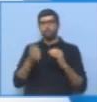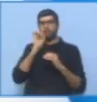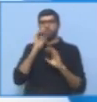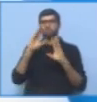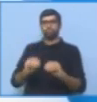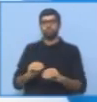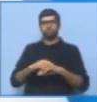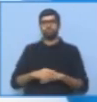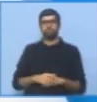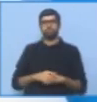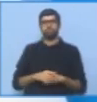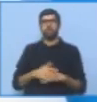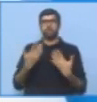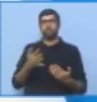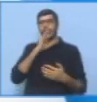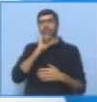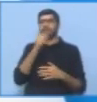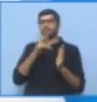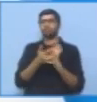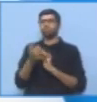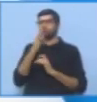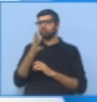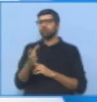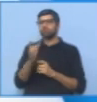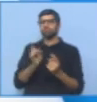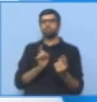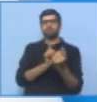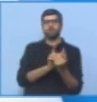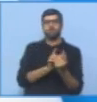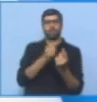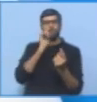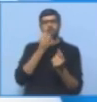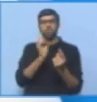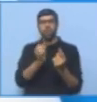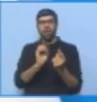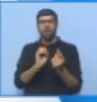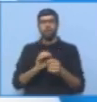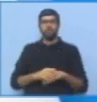vinho. Então a mãe de Jesus disse-lhe: "Não tem vinho."